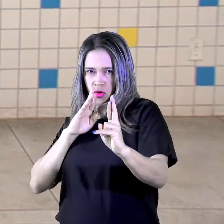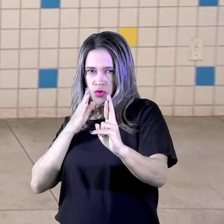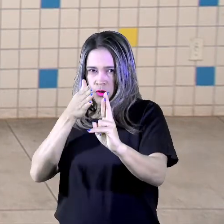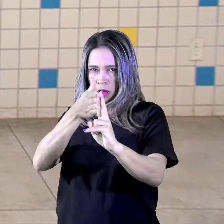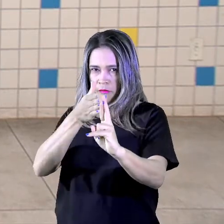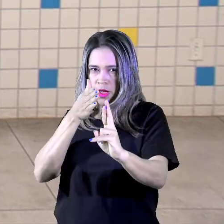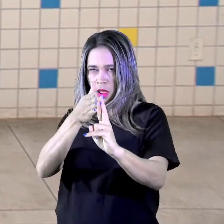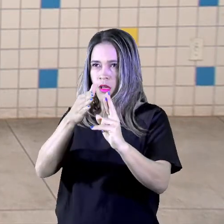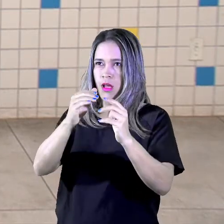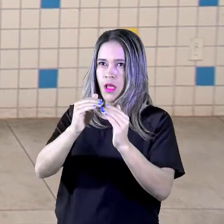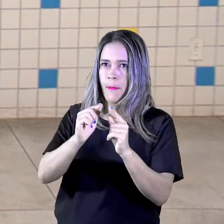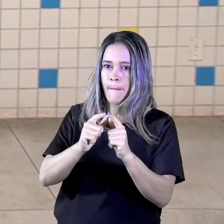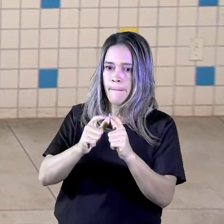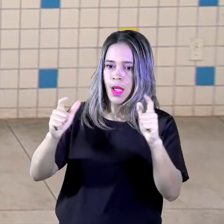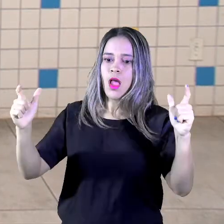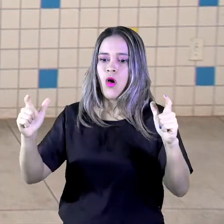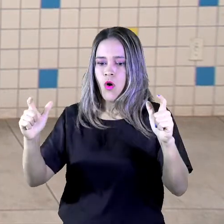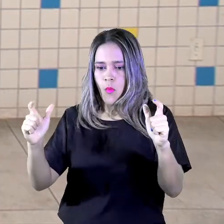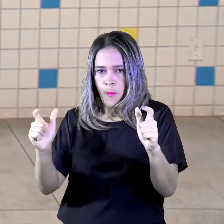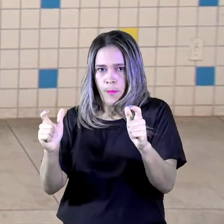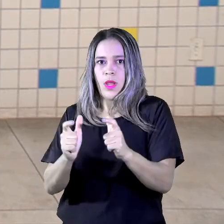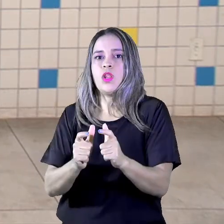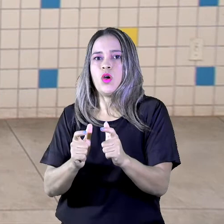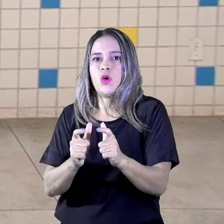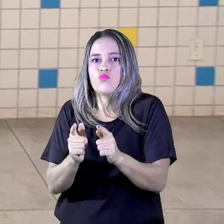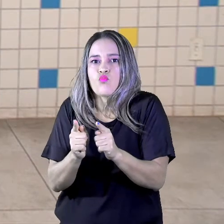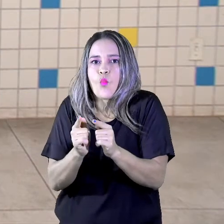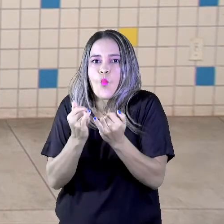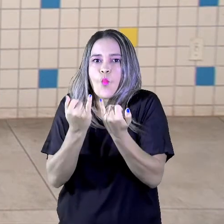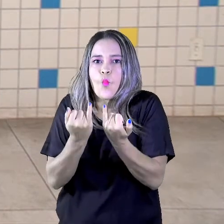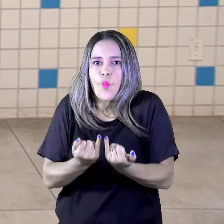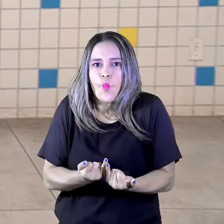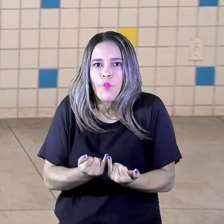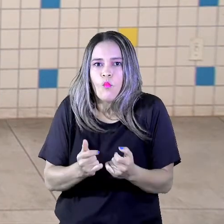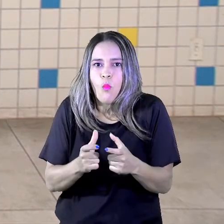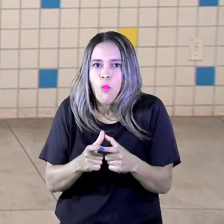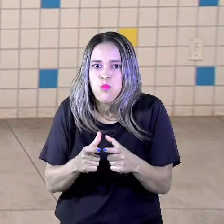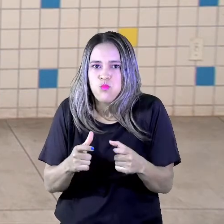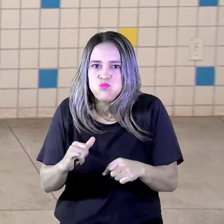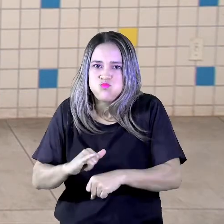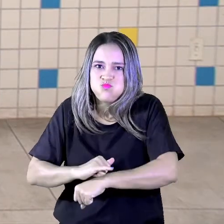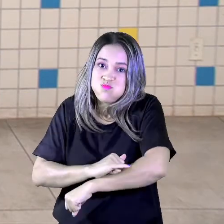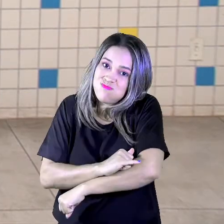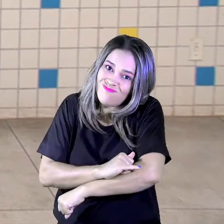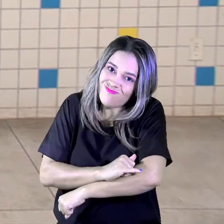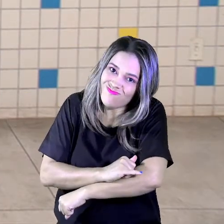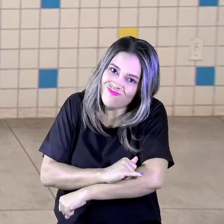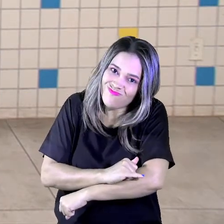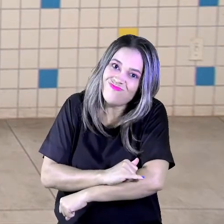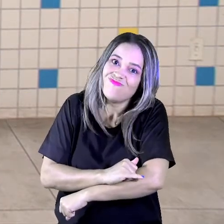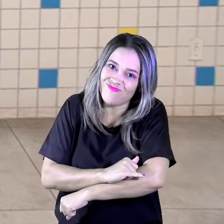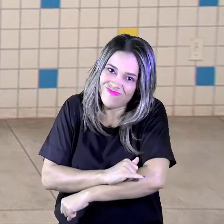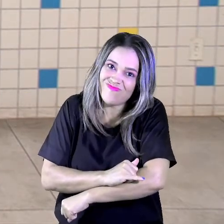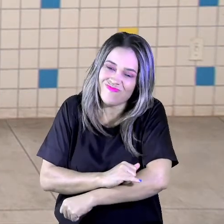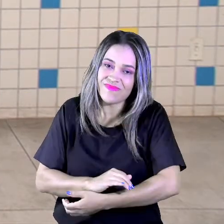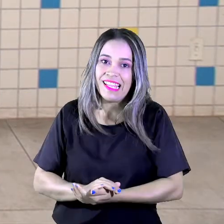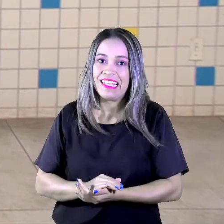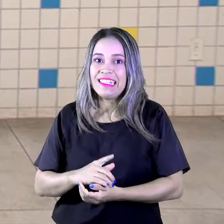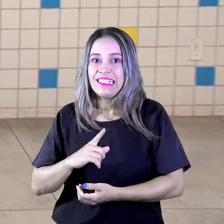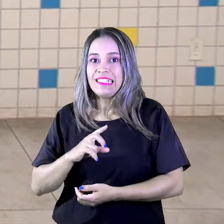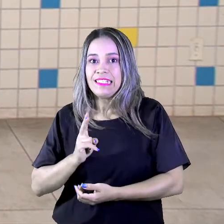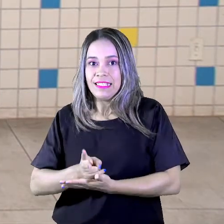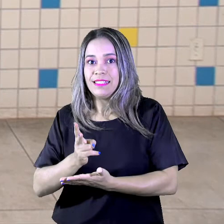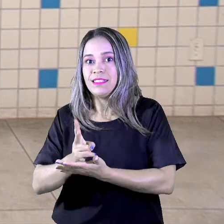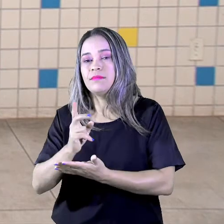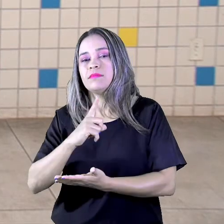que é maior, menor, do que é magrinho, gordinho. Sempre a gente nós temos a nossa